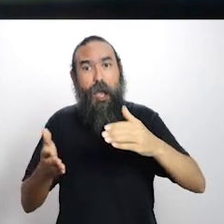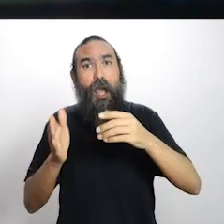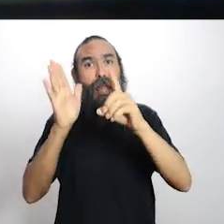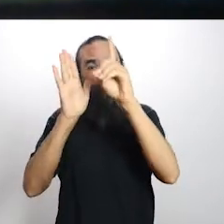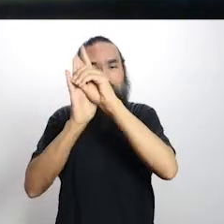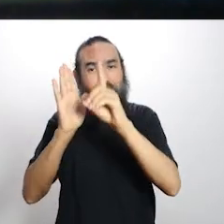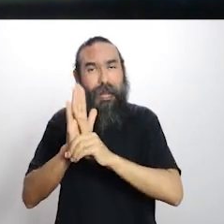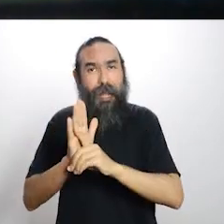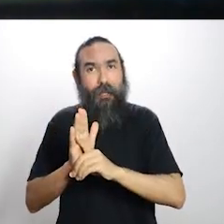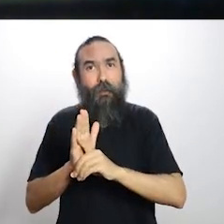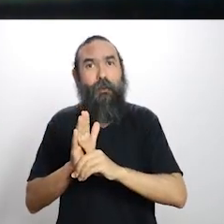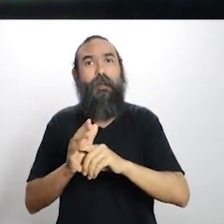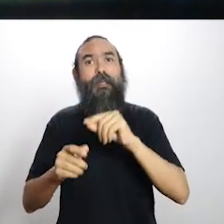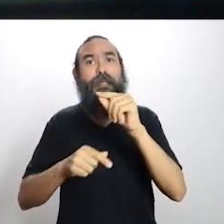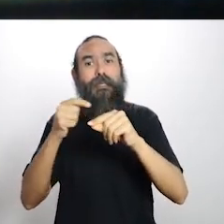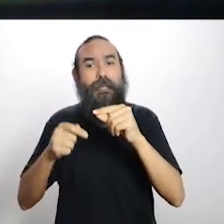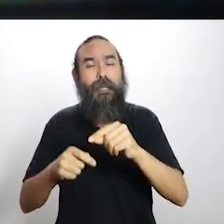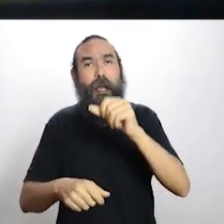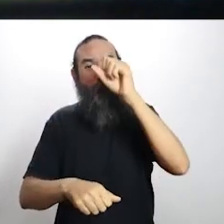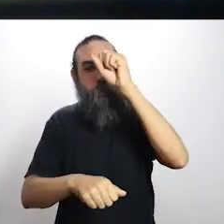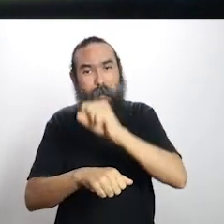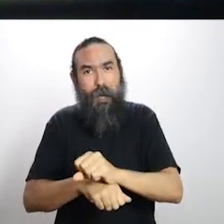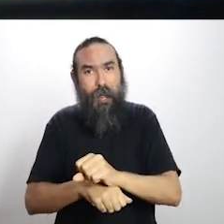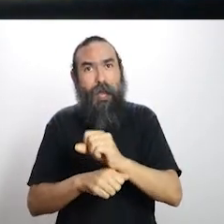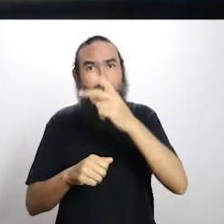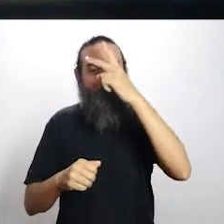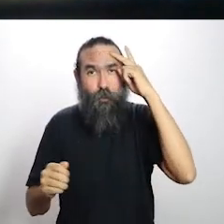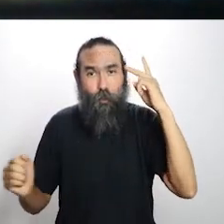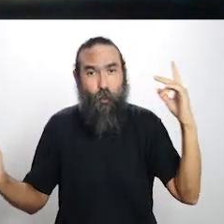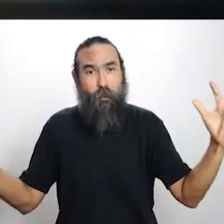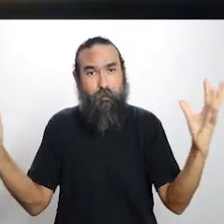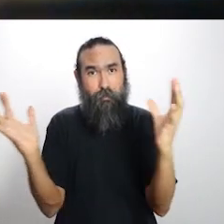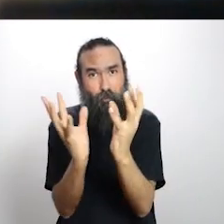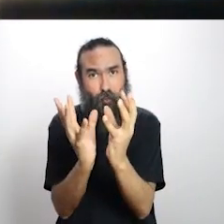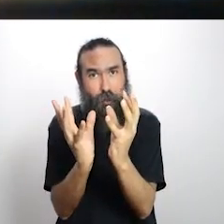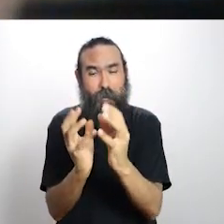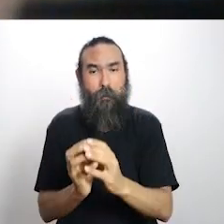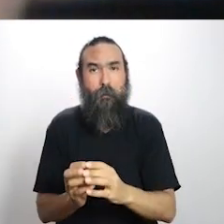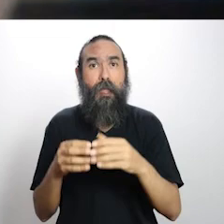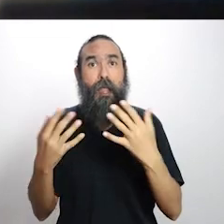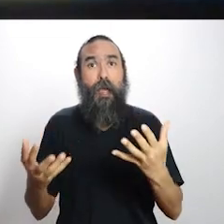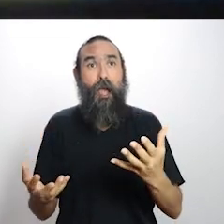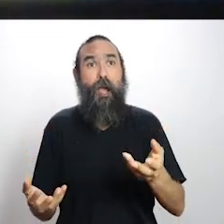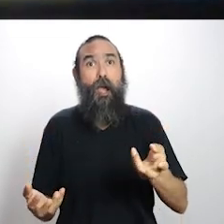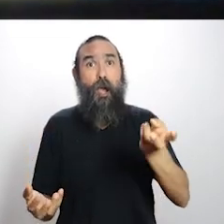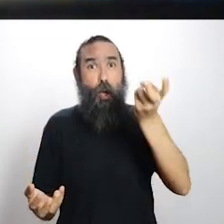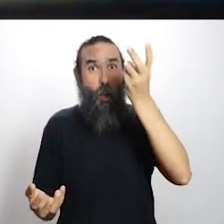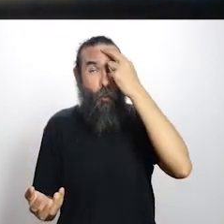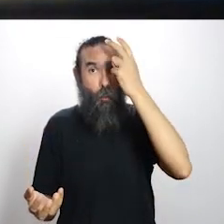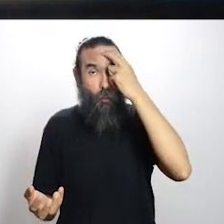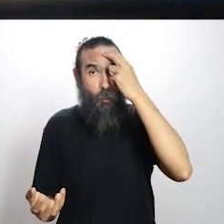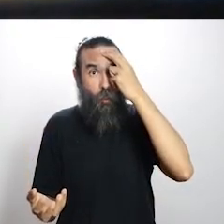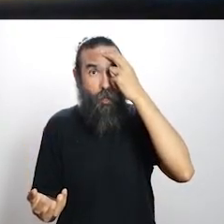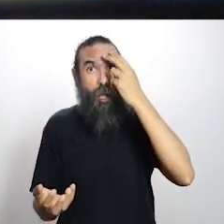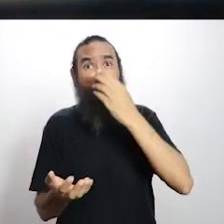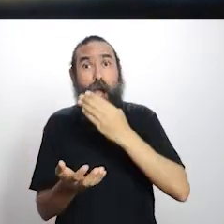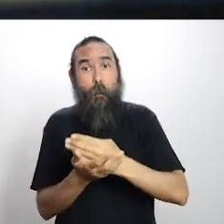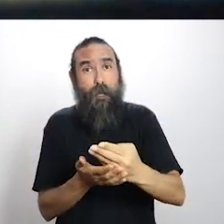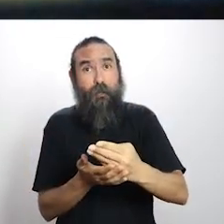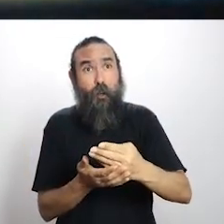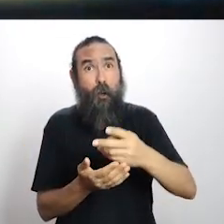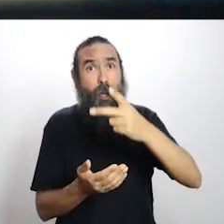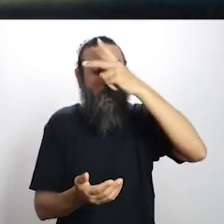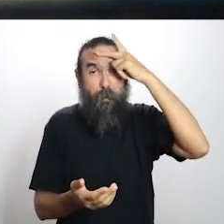aglomerações, isso logo no começo do mês de março, a Comissão de Cultura começou a receber diversos manifestos e diversas